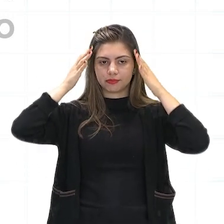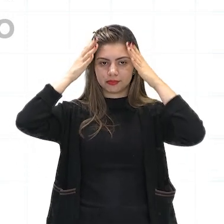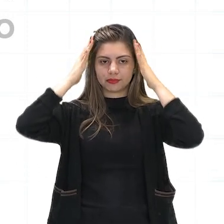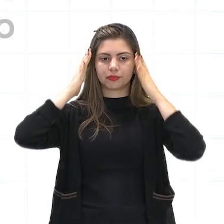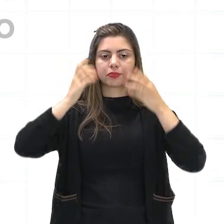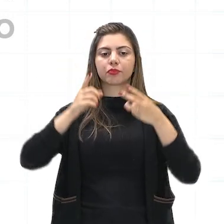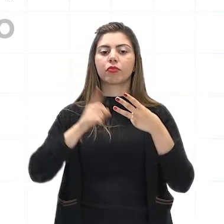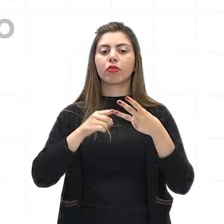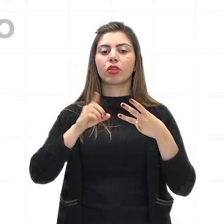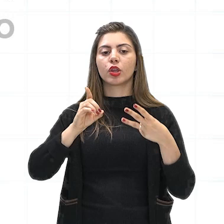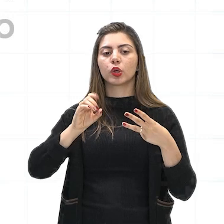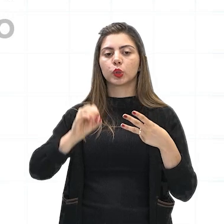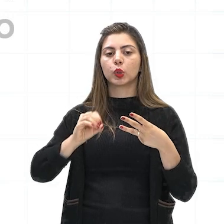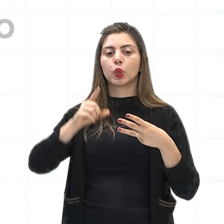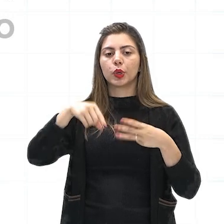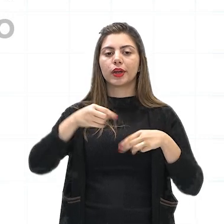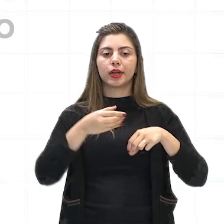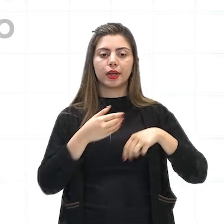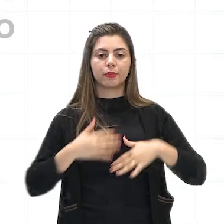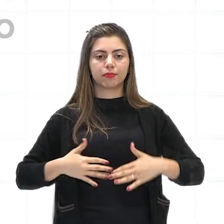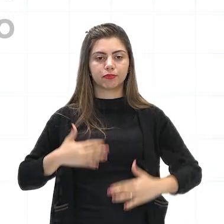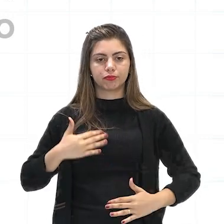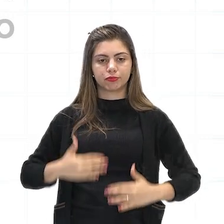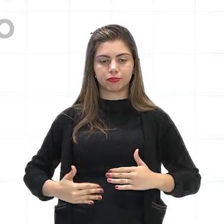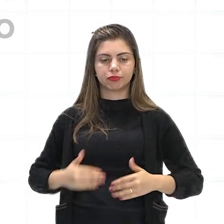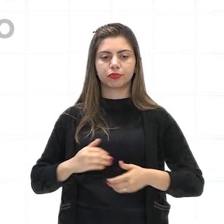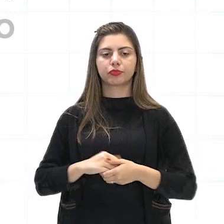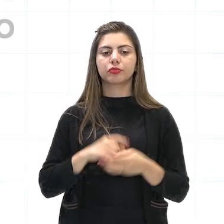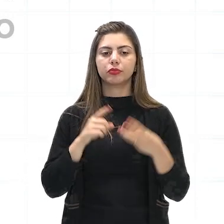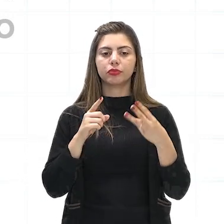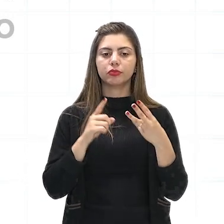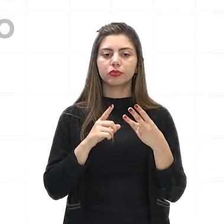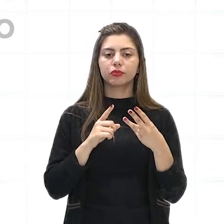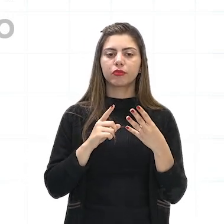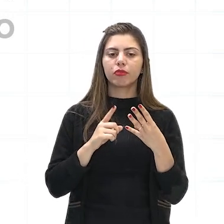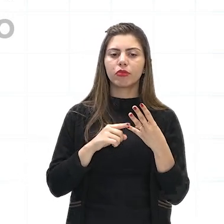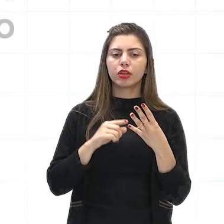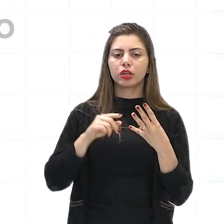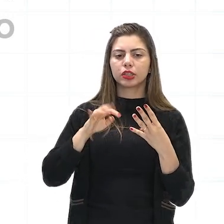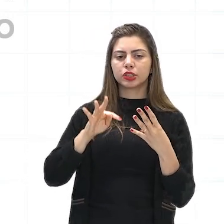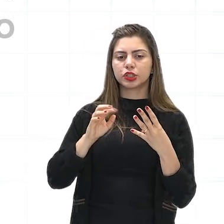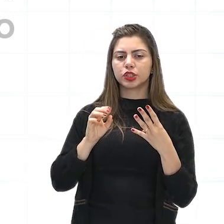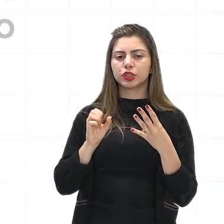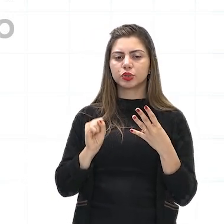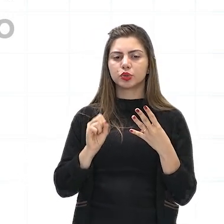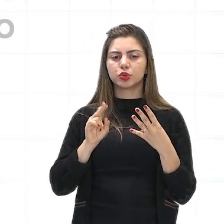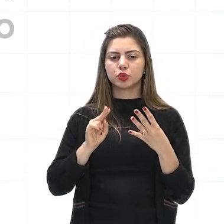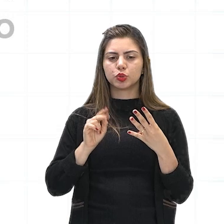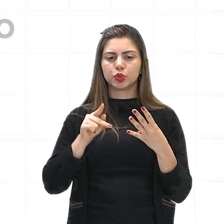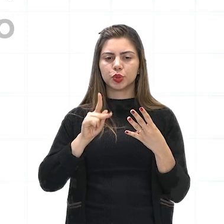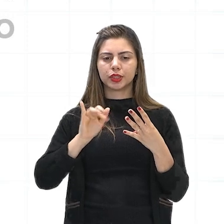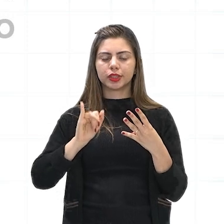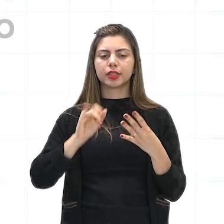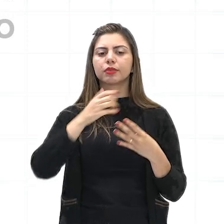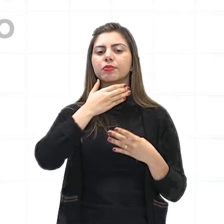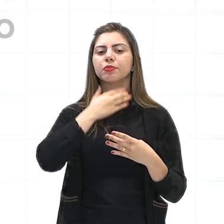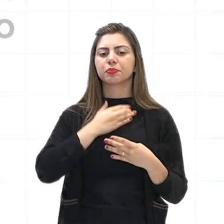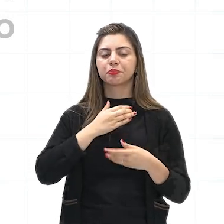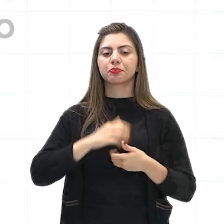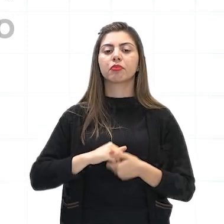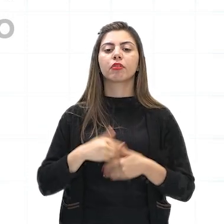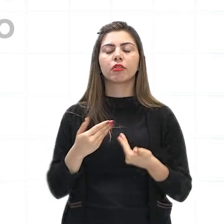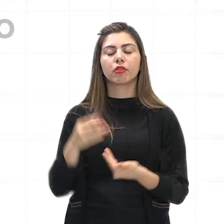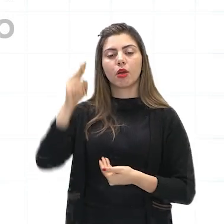o Do, que é no abdômen, Chisuke, no pescoço. Lembrando que toda vez